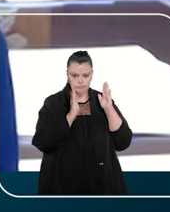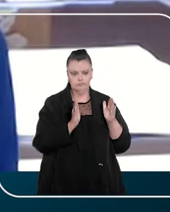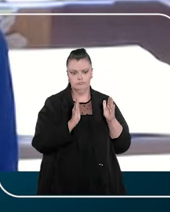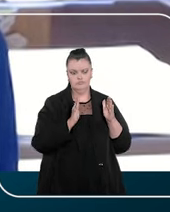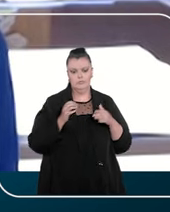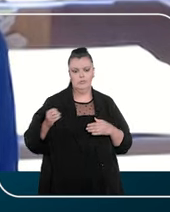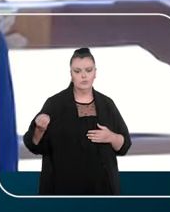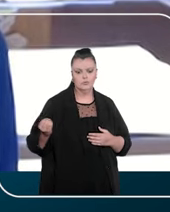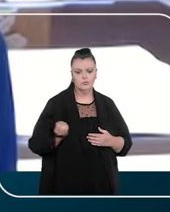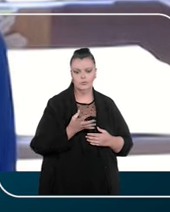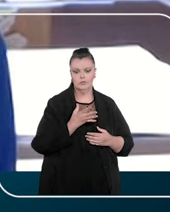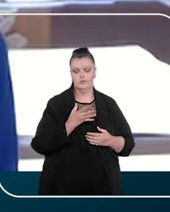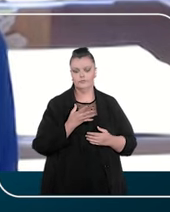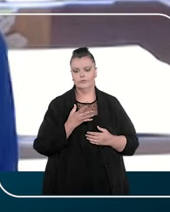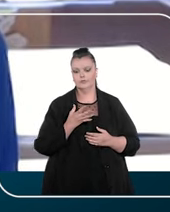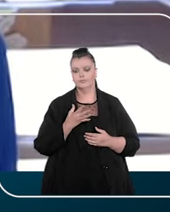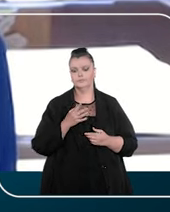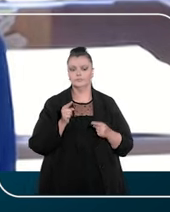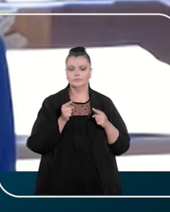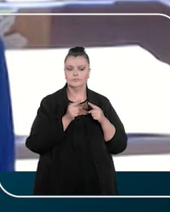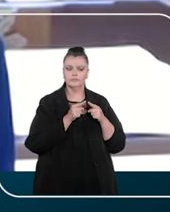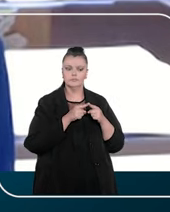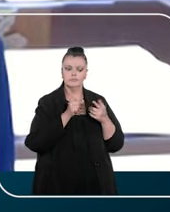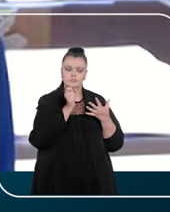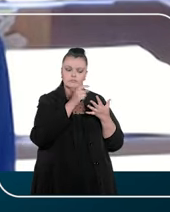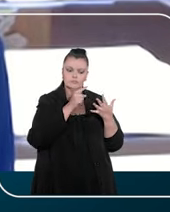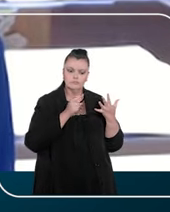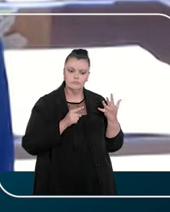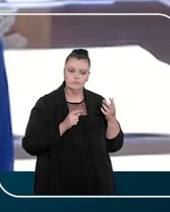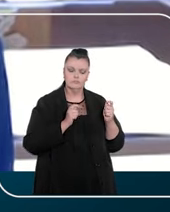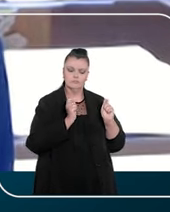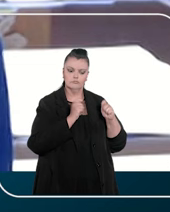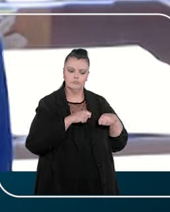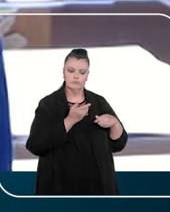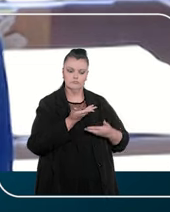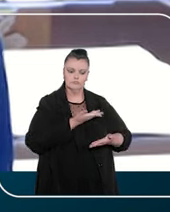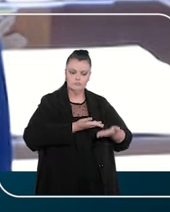respeito das